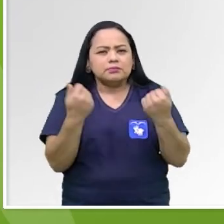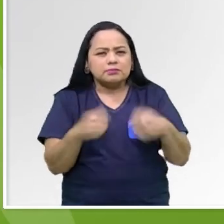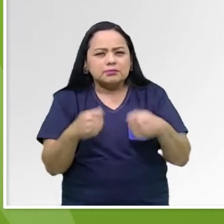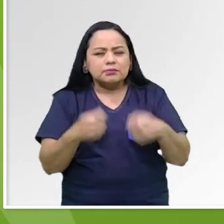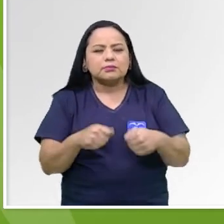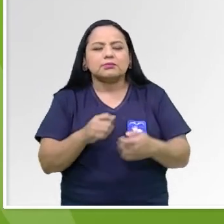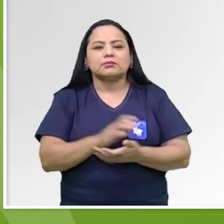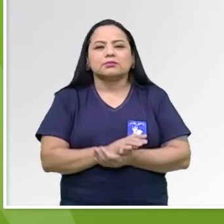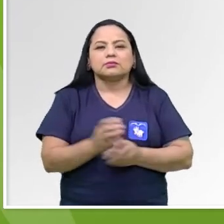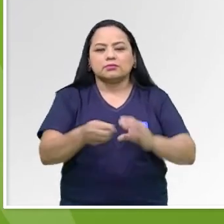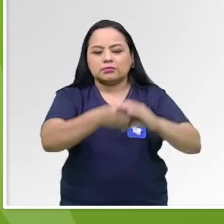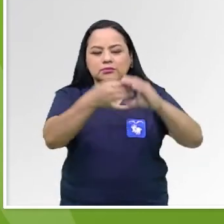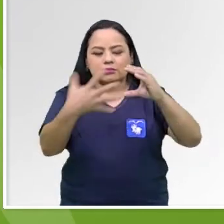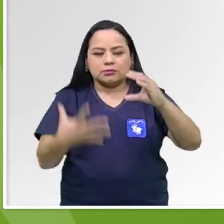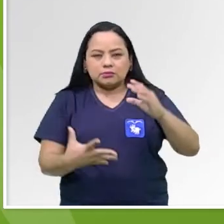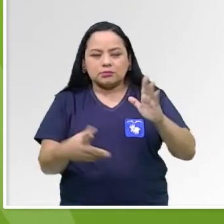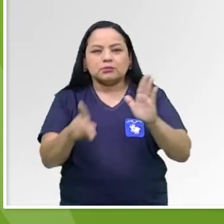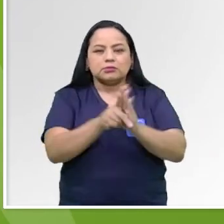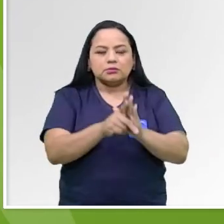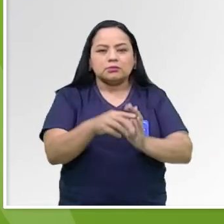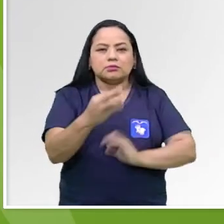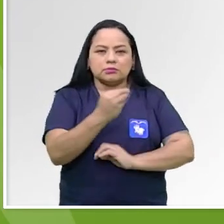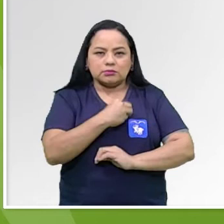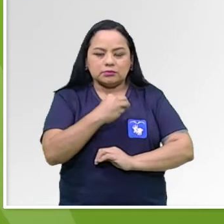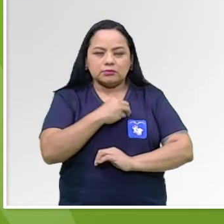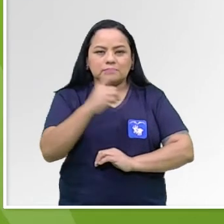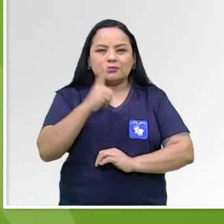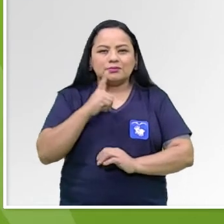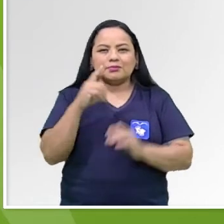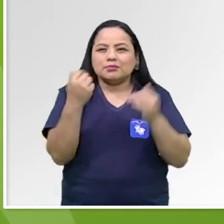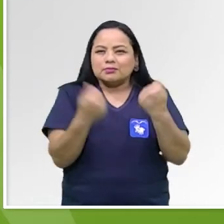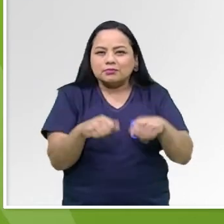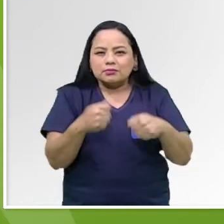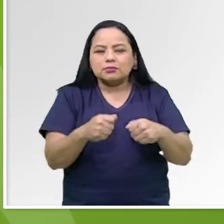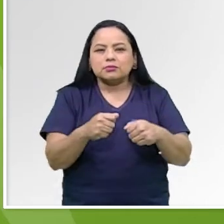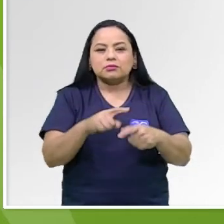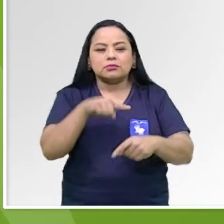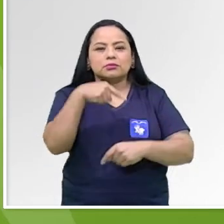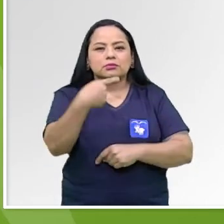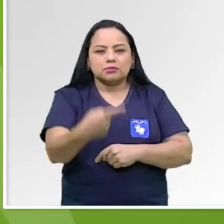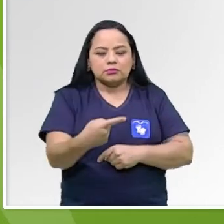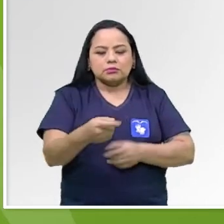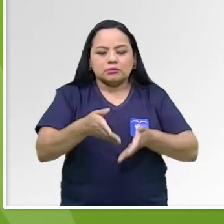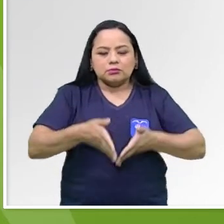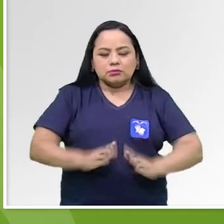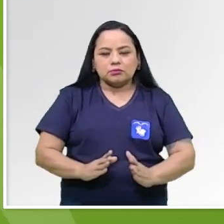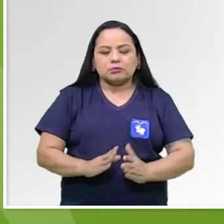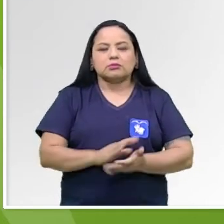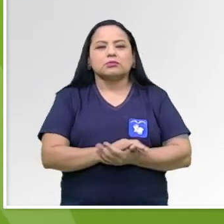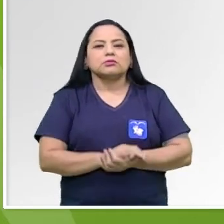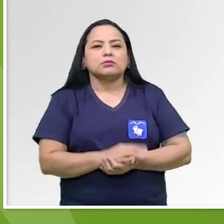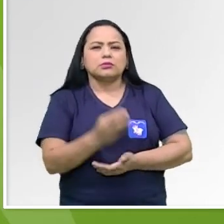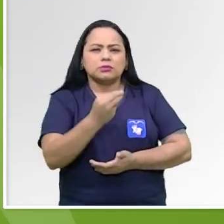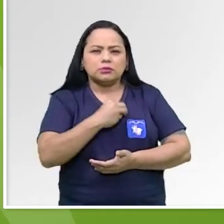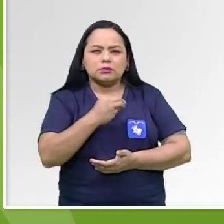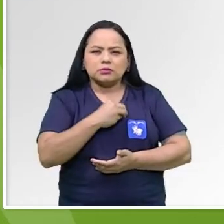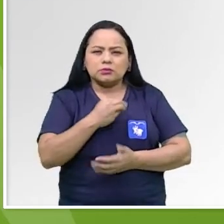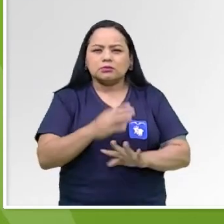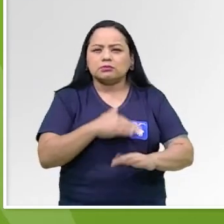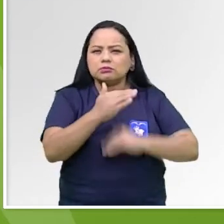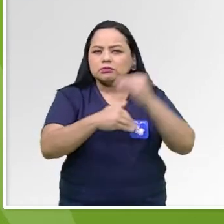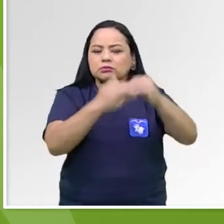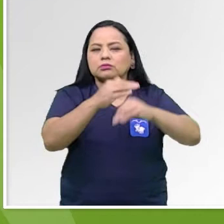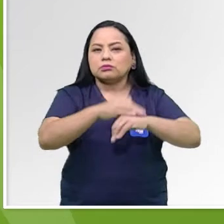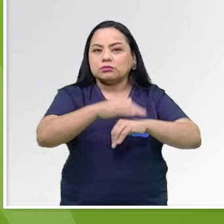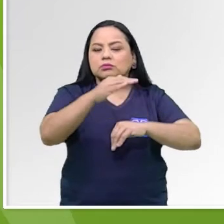uma característica dos mamíferos. Eles têm essa dependência ao nascer, né? Apesar de eles serem bem evoluídos,